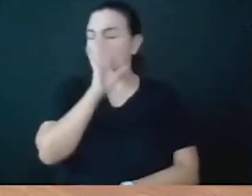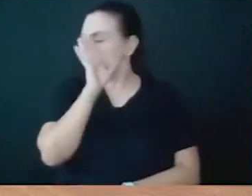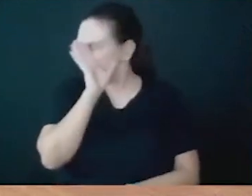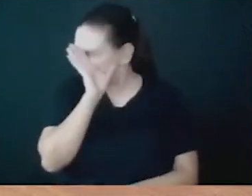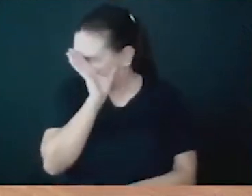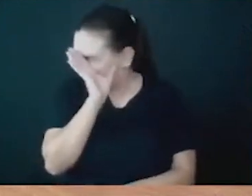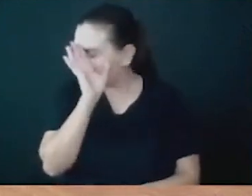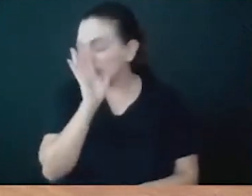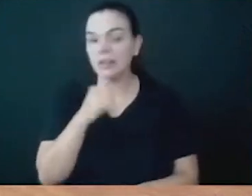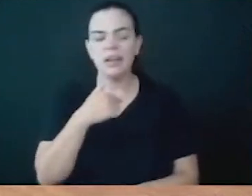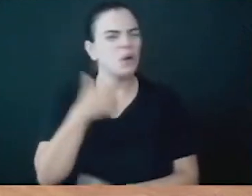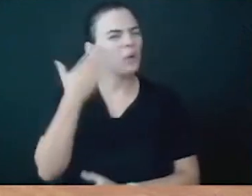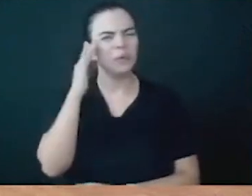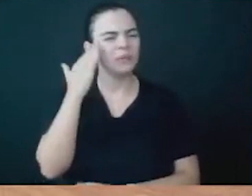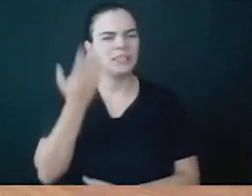acho que...